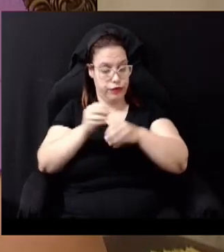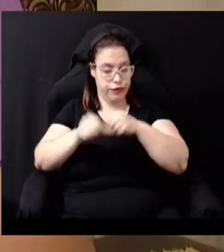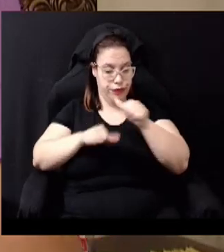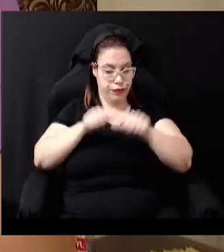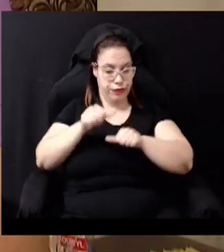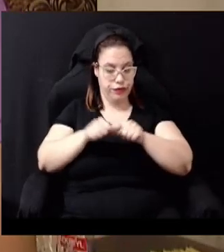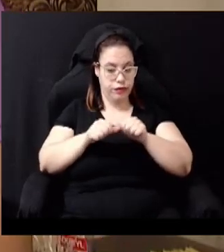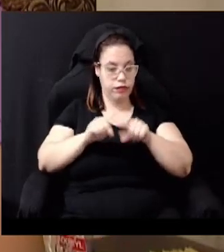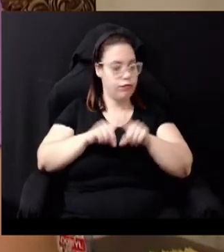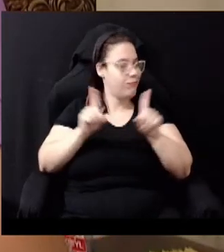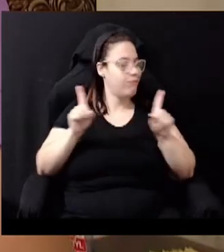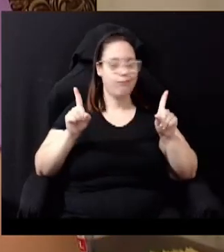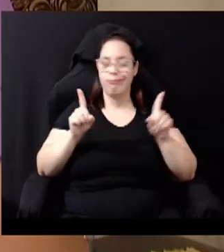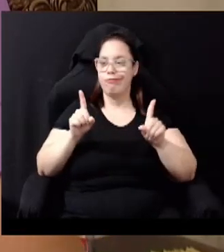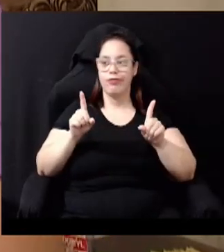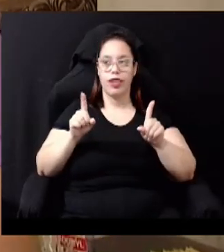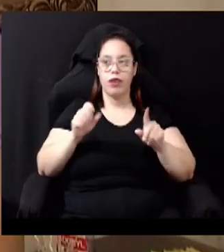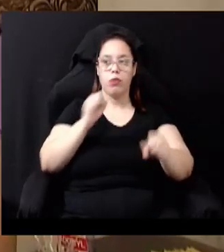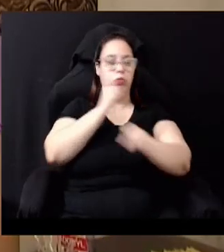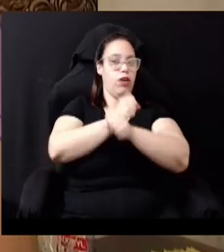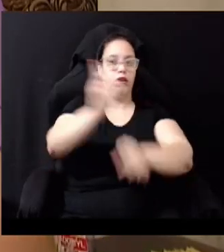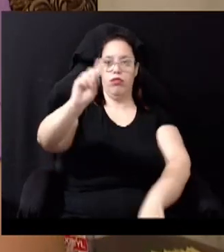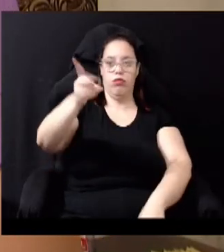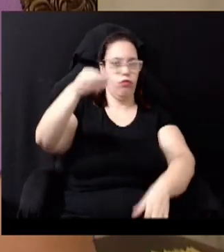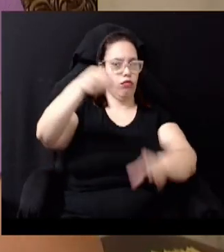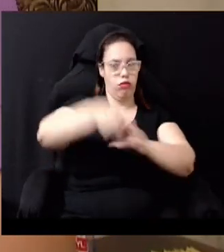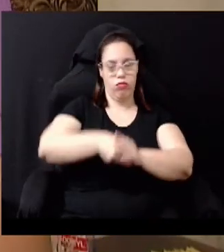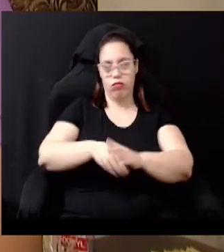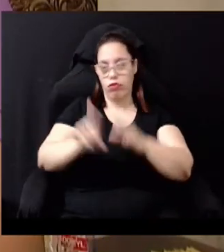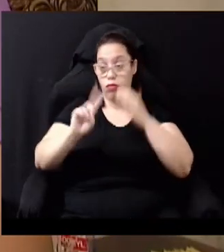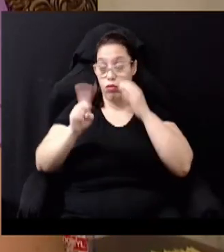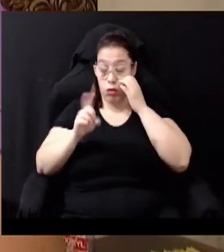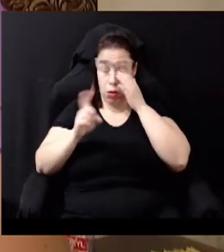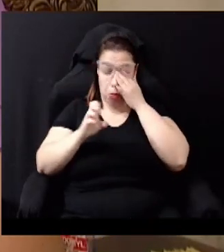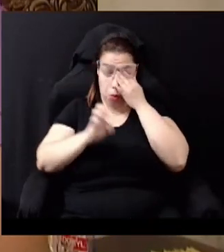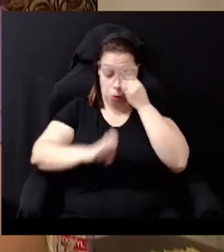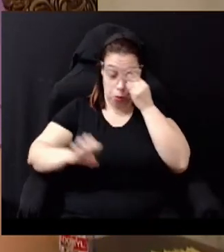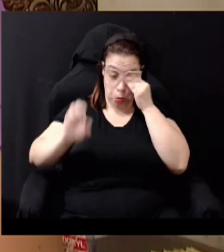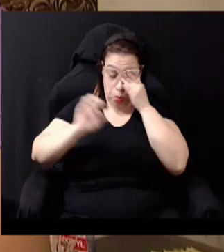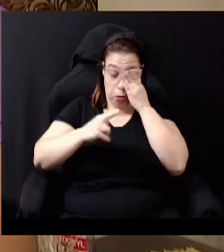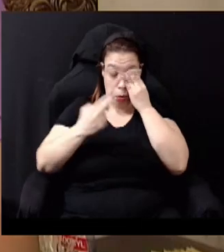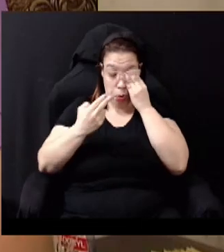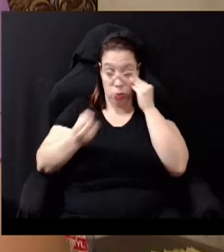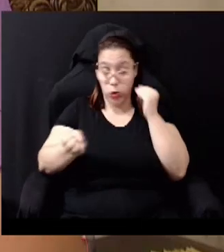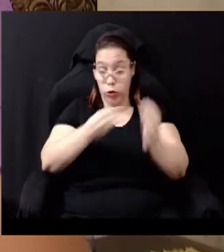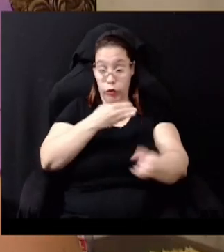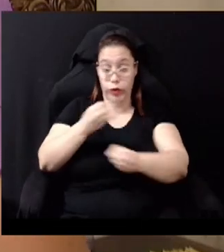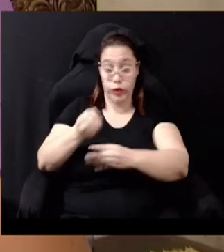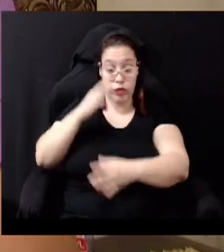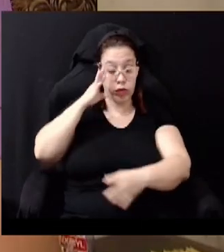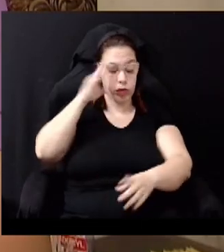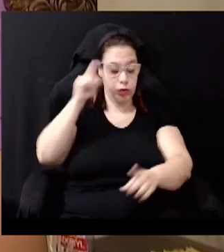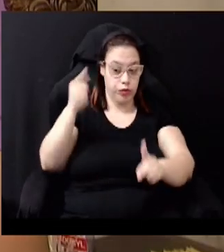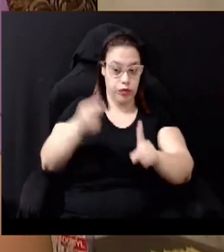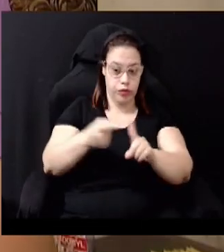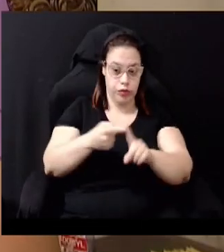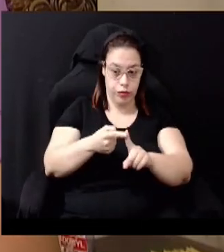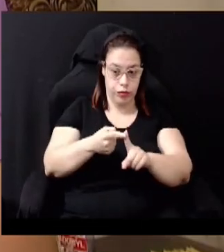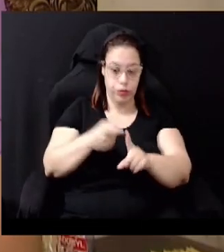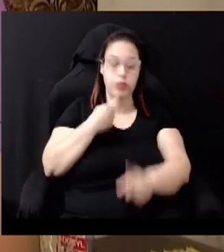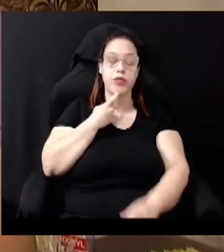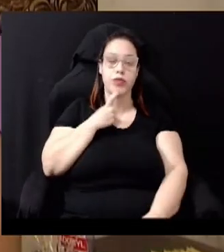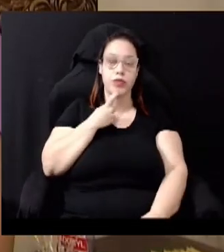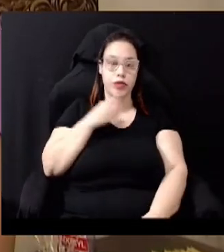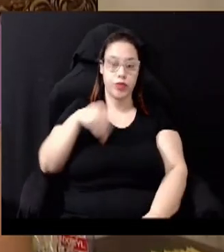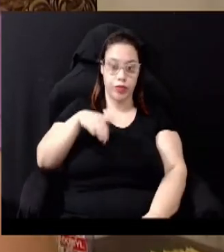dizer que nós vamos parar de implementar, parar de estruturar ou parar de inovar. Nosso objetivo é que Campinas tenha cada vez